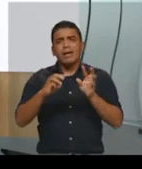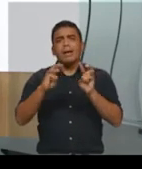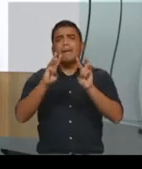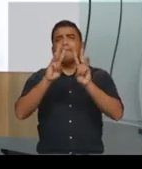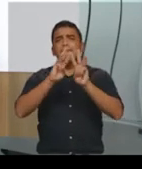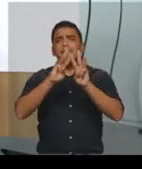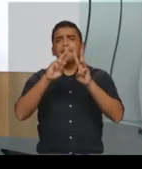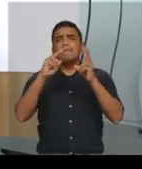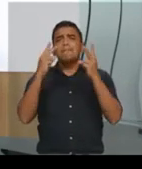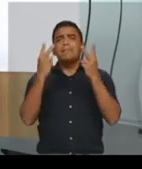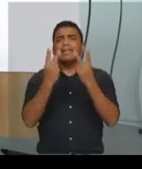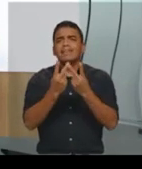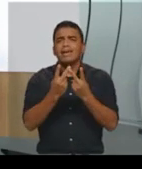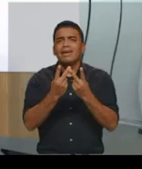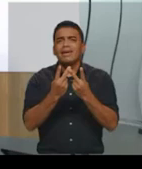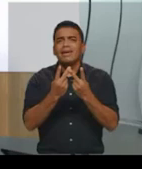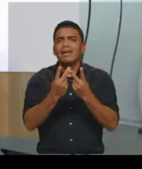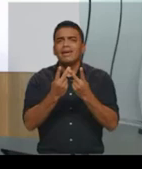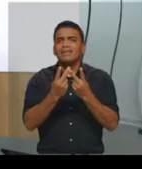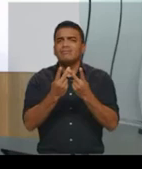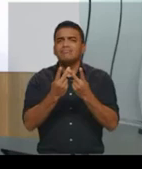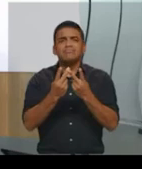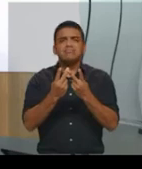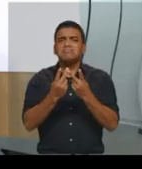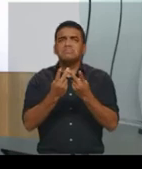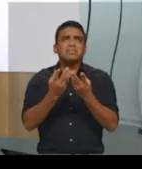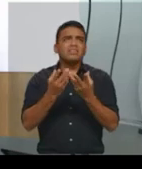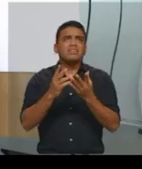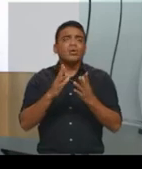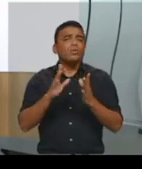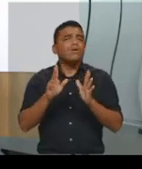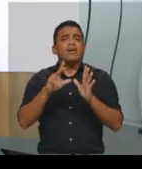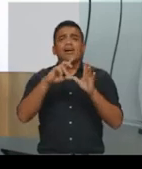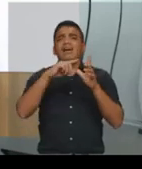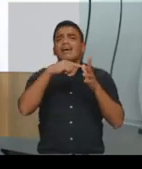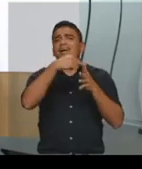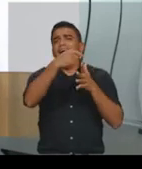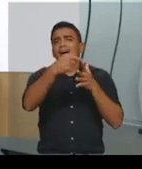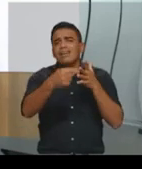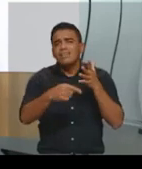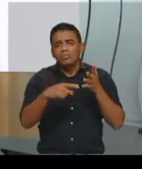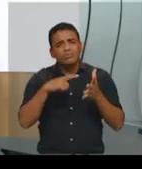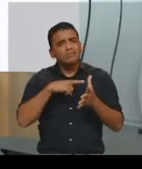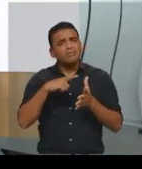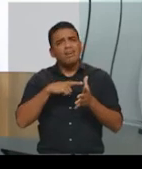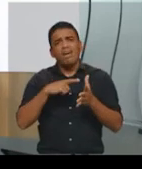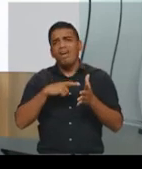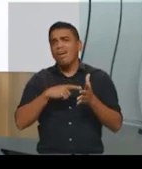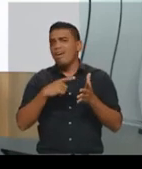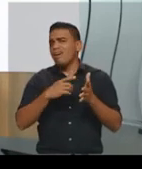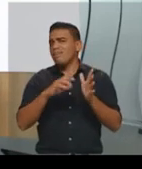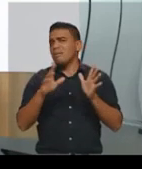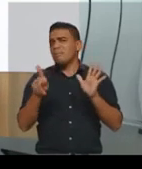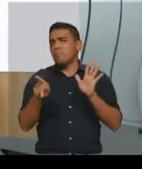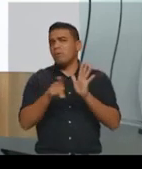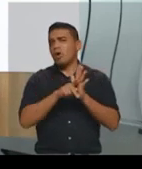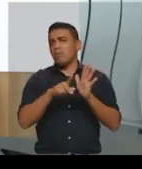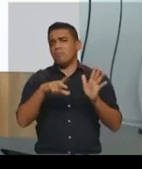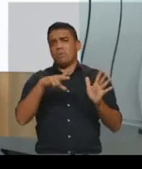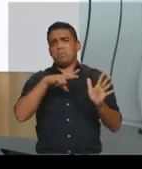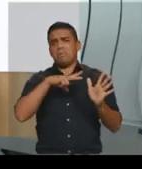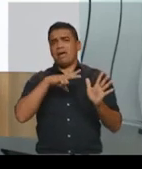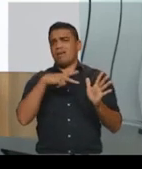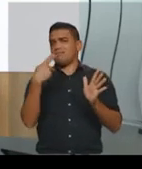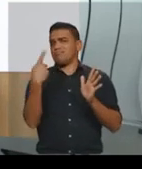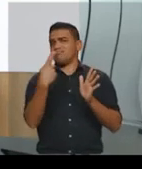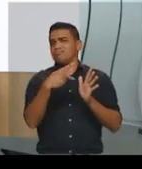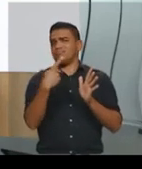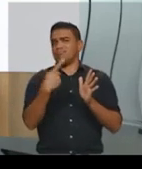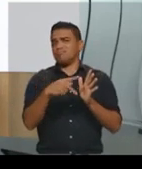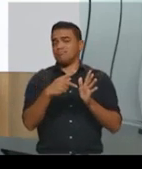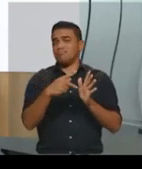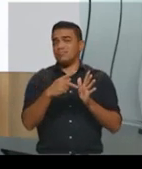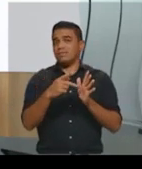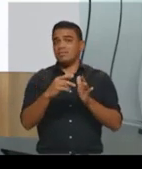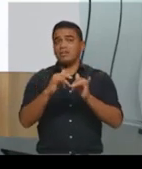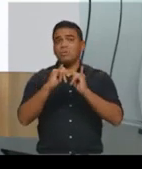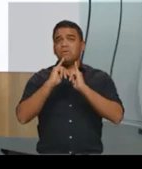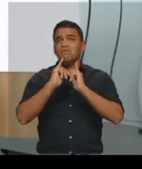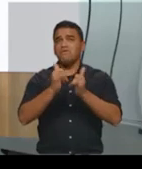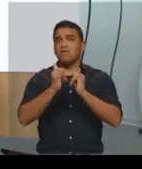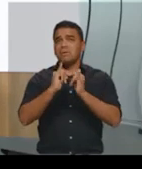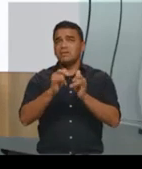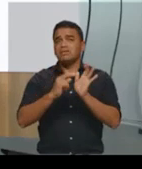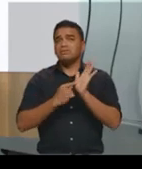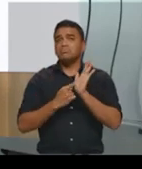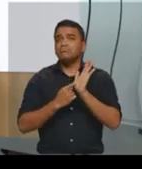Então, cada matéria possui a sua propriedade e é justamente ela que será capaz de fornecer